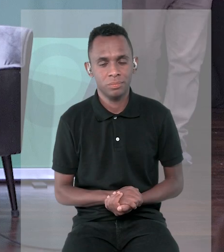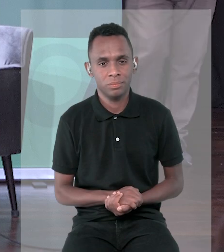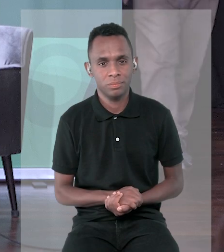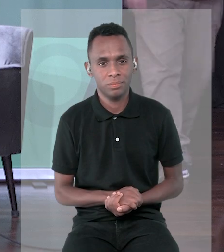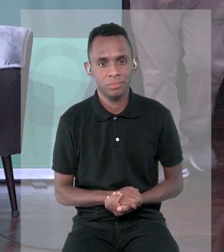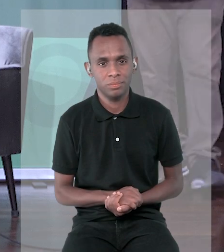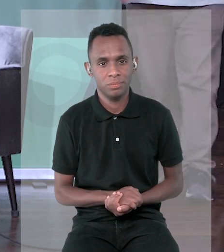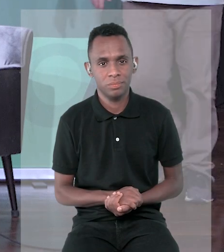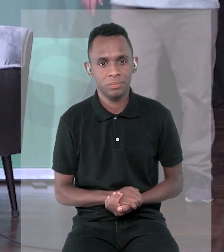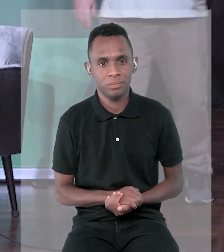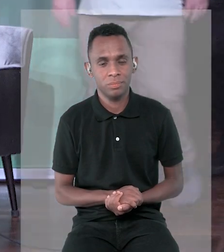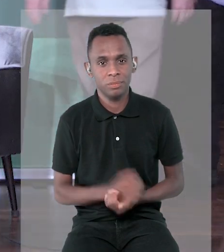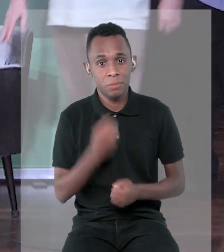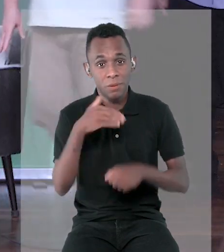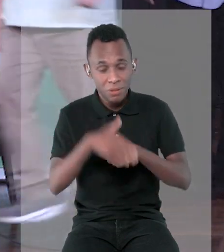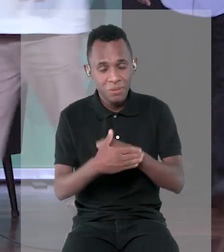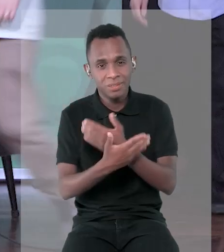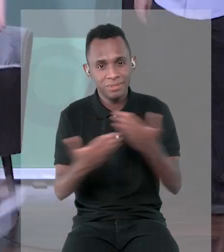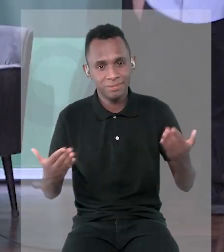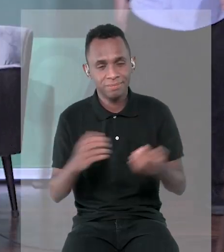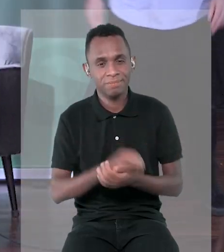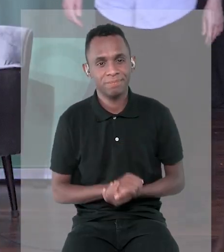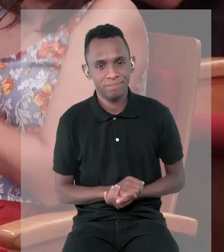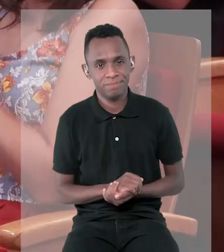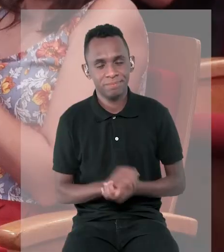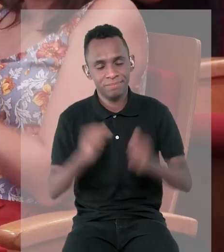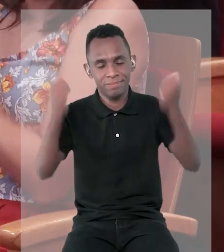Afonso e Juliano chegam ao palco.